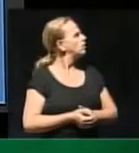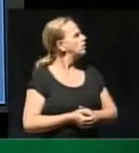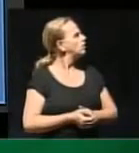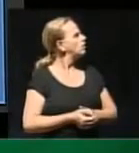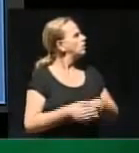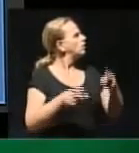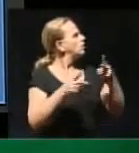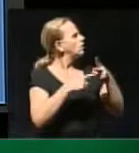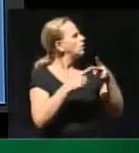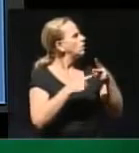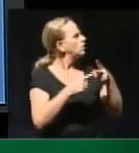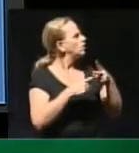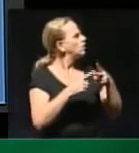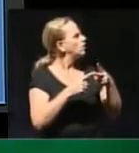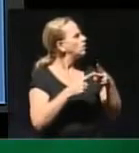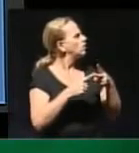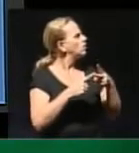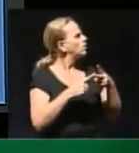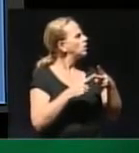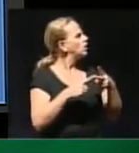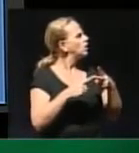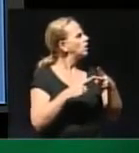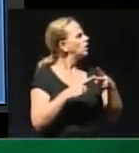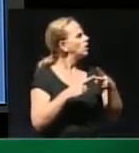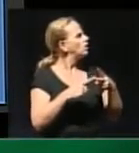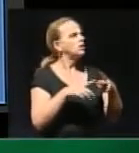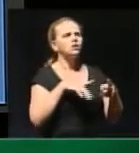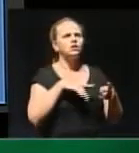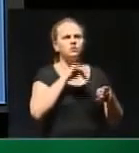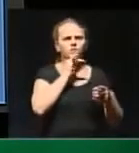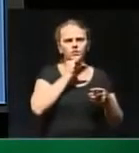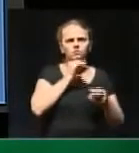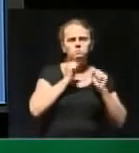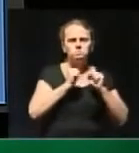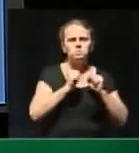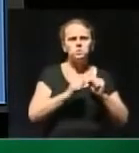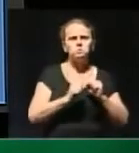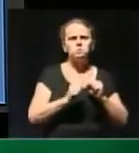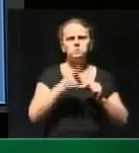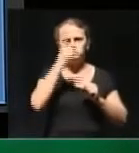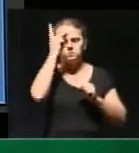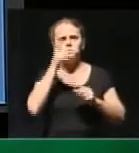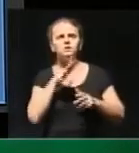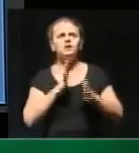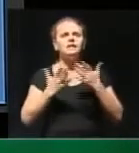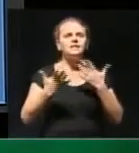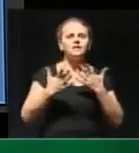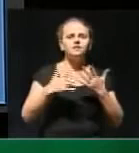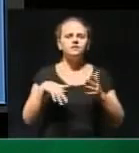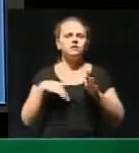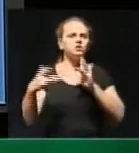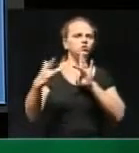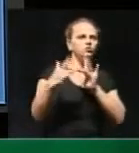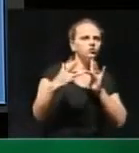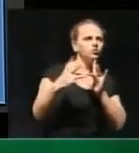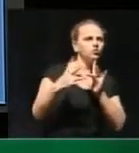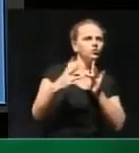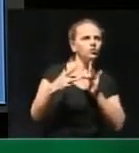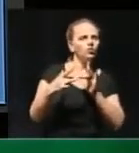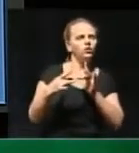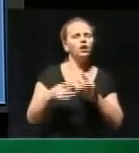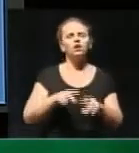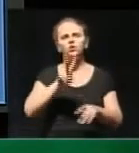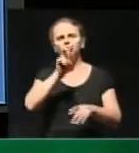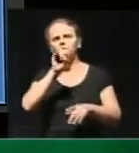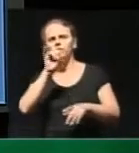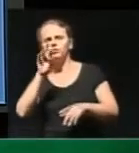Então, nós temos momento em que nós temos um indivíduo que poderá se expor ao vírus e que pode ser prevenida essa infecção através